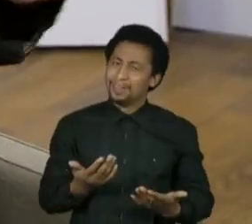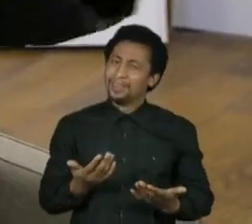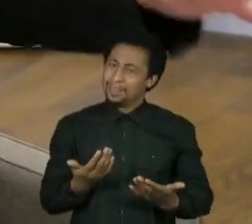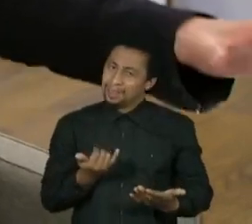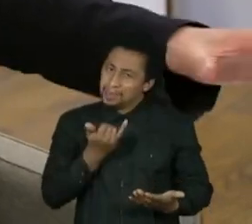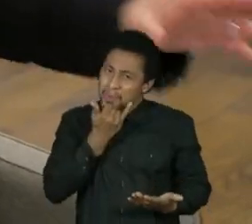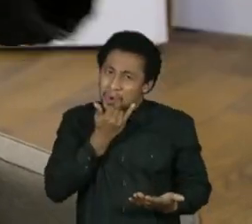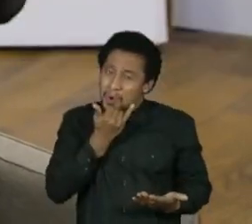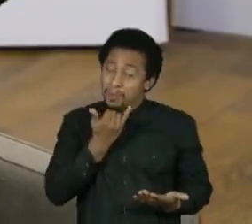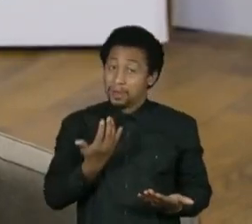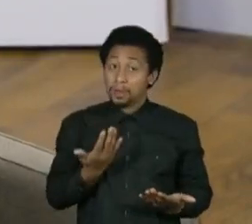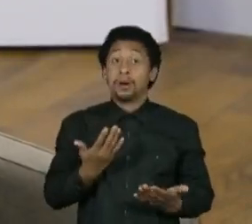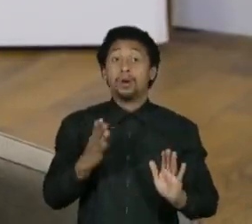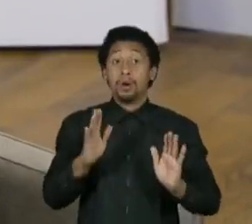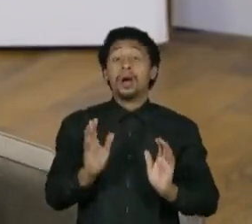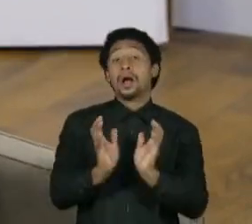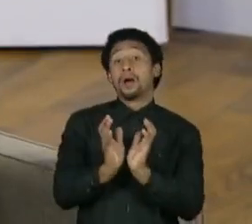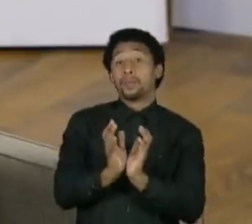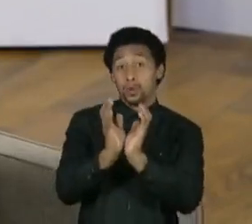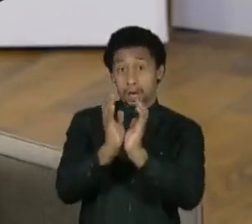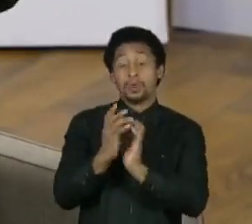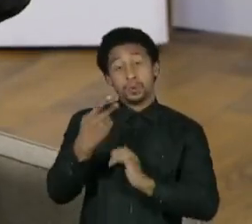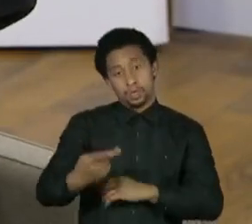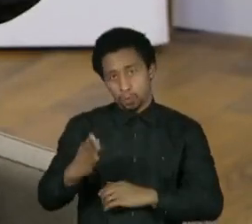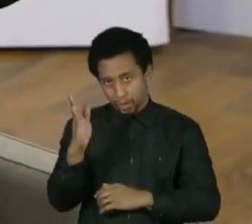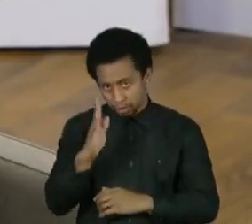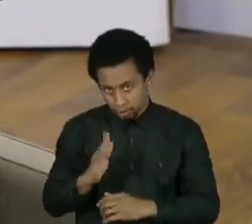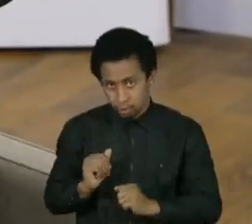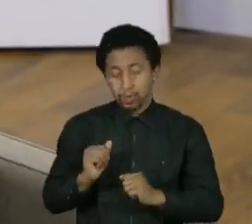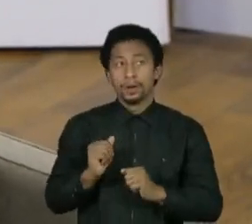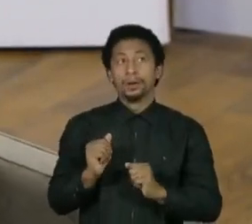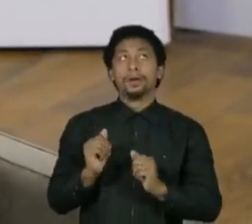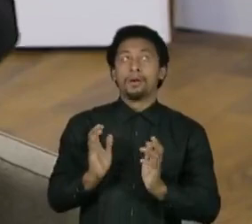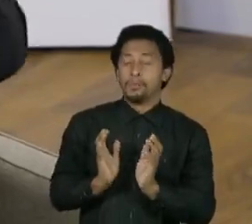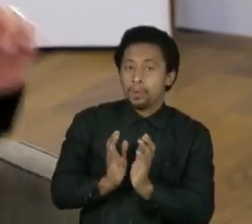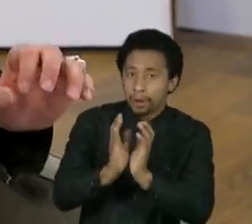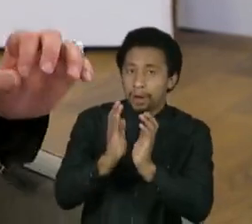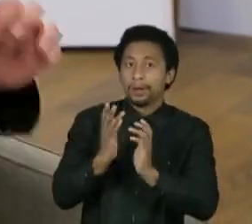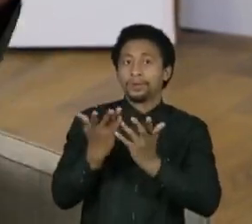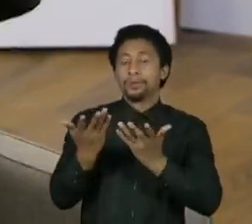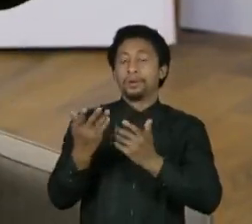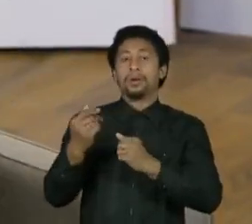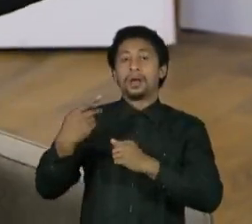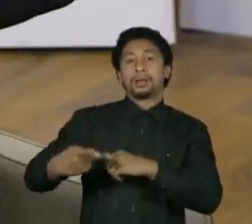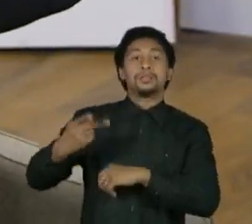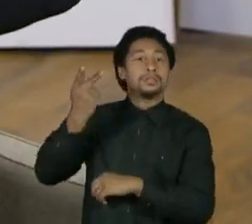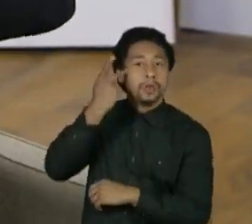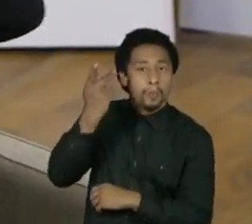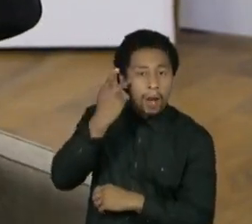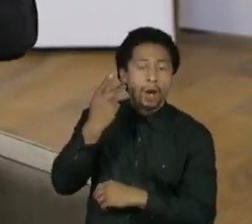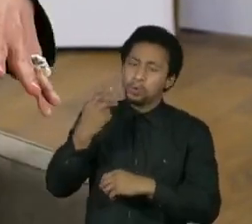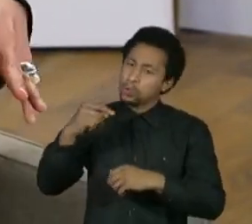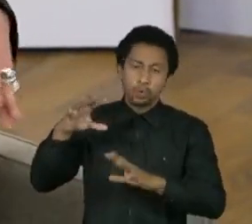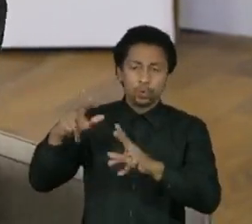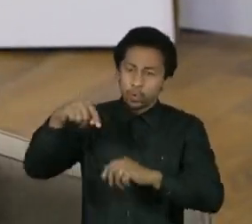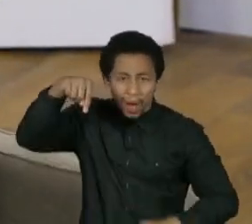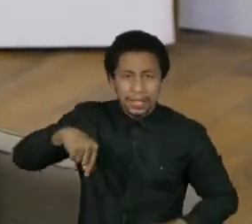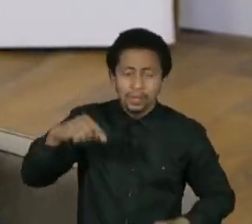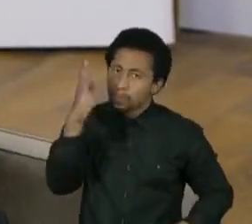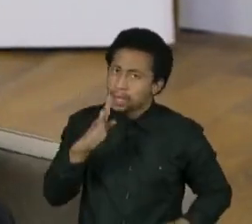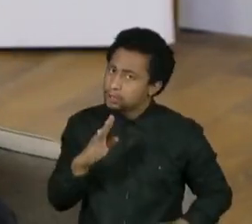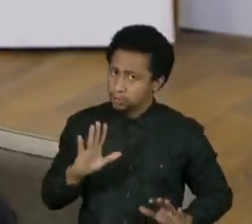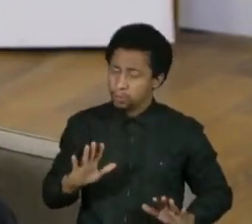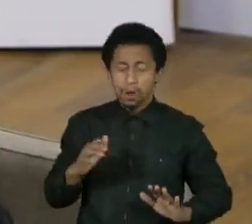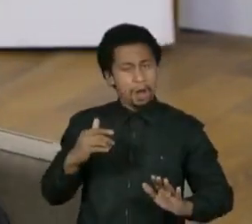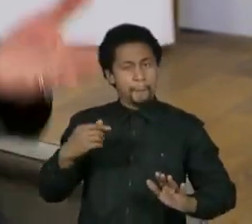o Campeonato Brasileiro é aqui, o Campeonato Paulista é aqui, se os caras resolvem transmitir, eu fui contra o tempo todo,